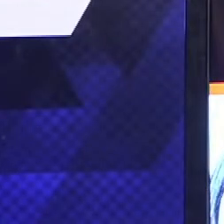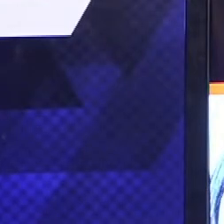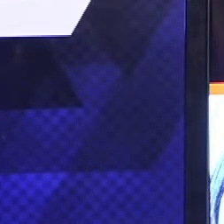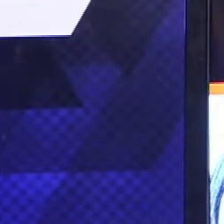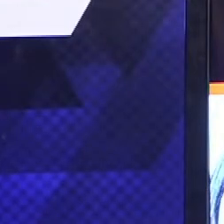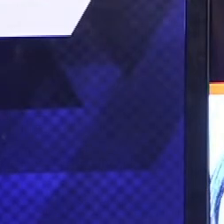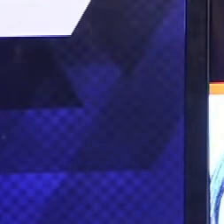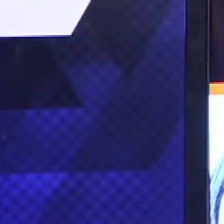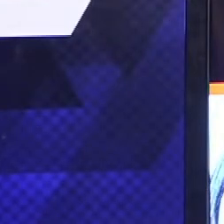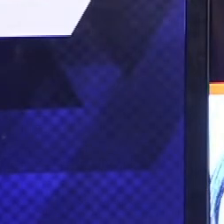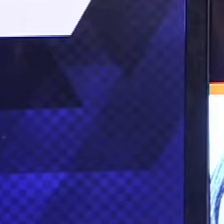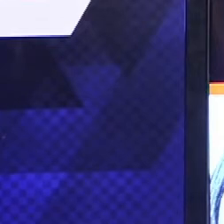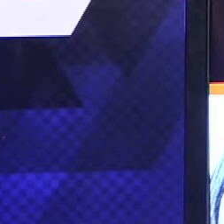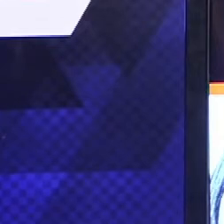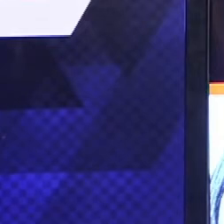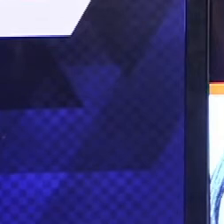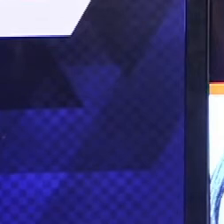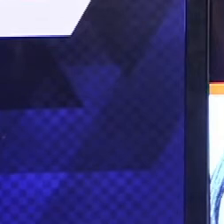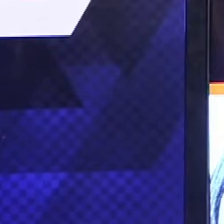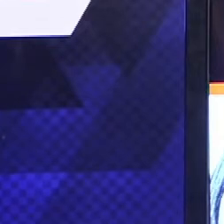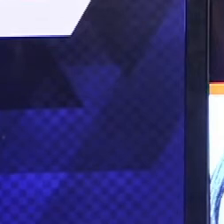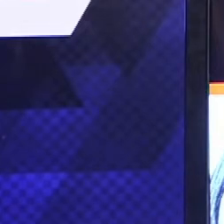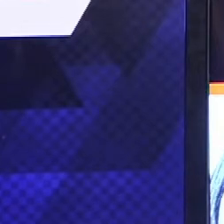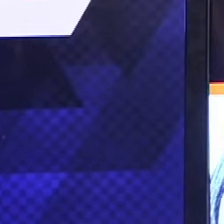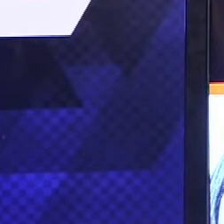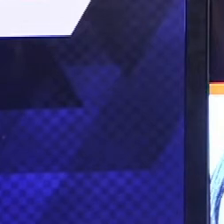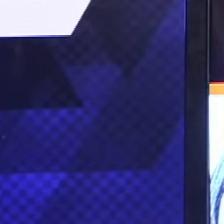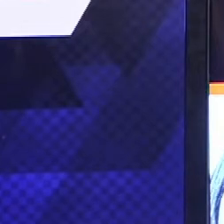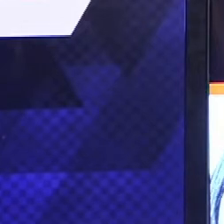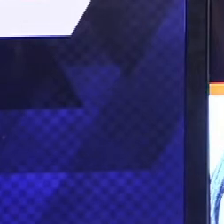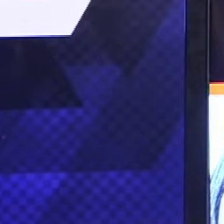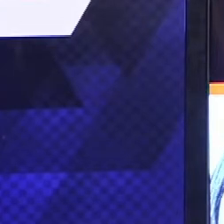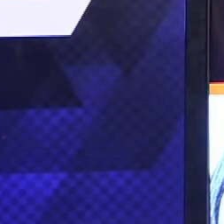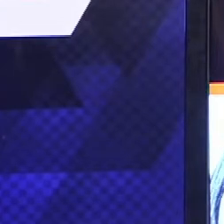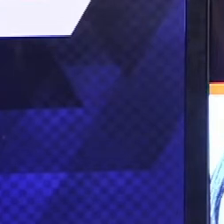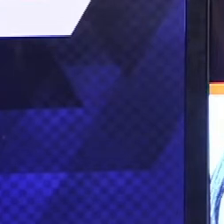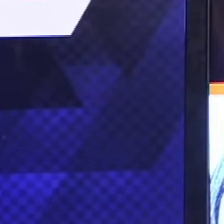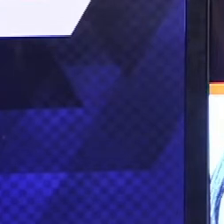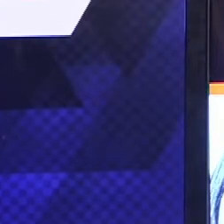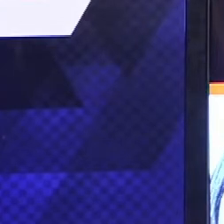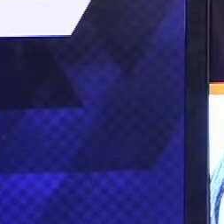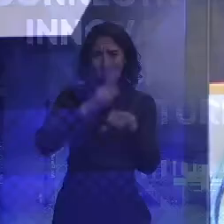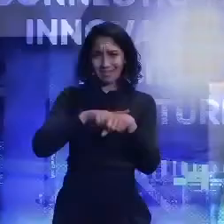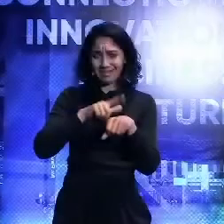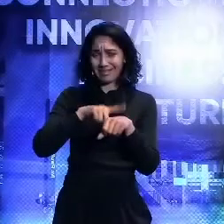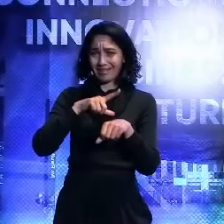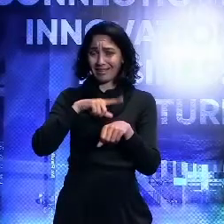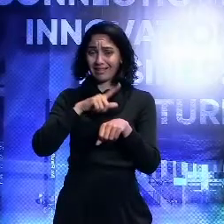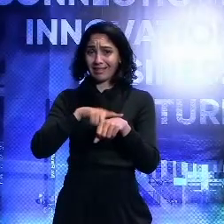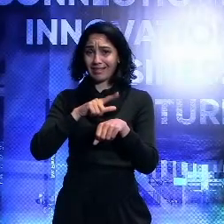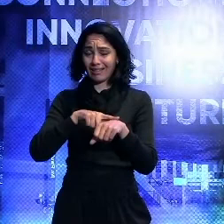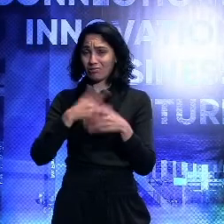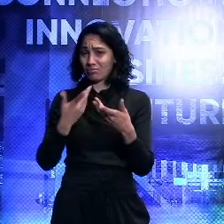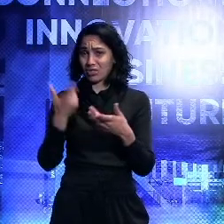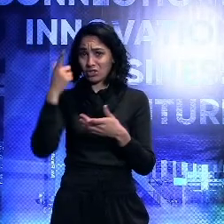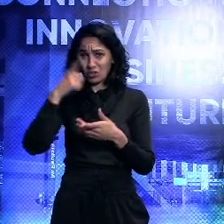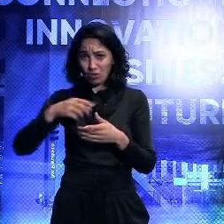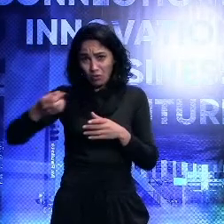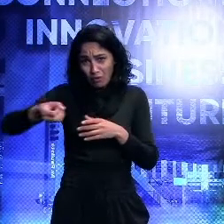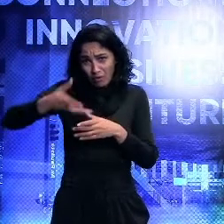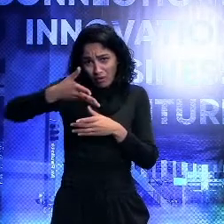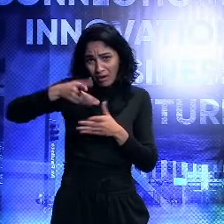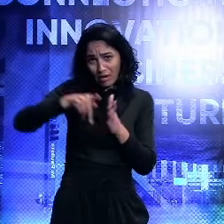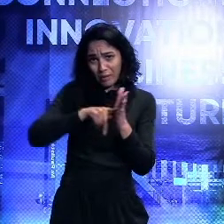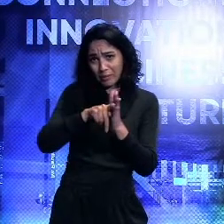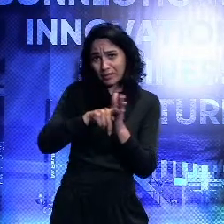e as pessoas vão mudar. Mas vocês acham que a empresa vai ter tempo e disposição para atualizar a sua pesquisa de